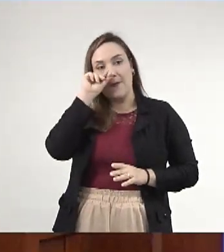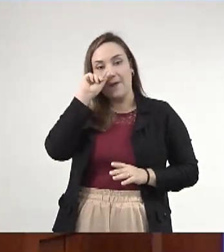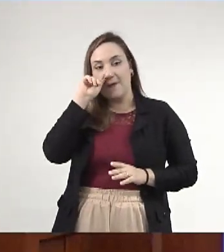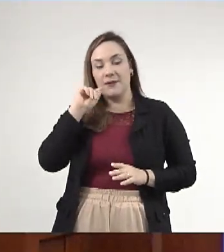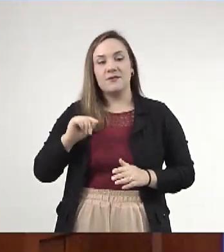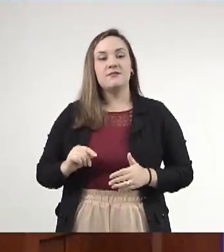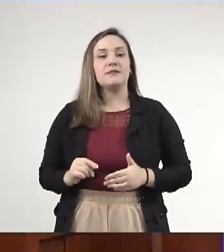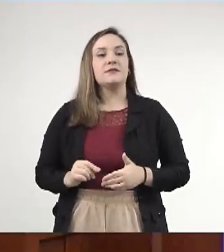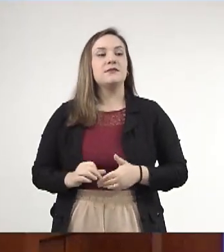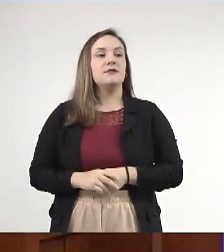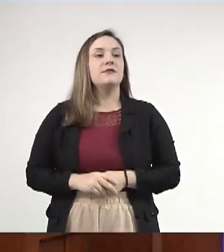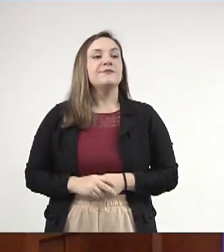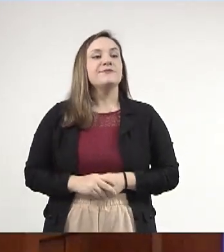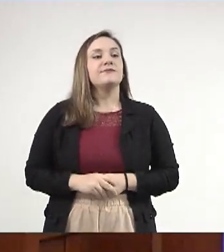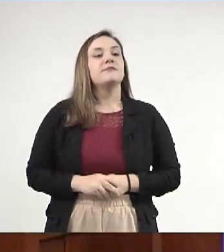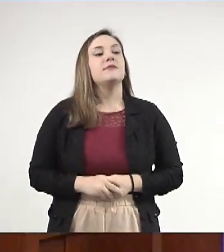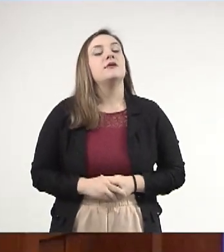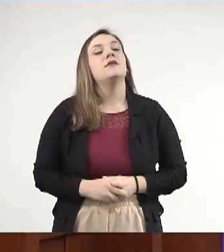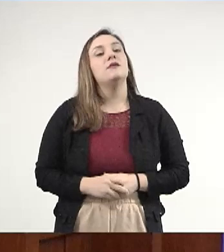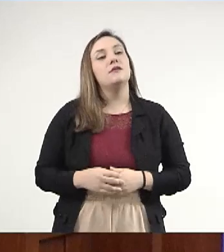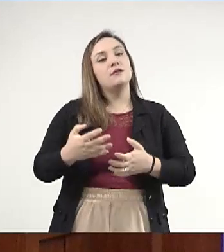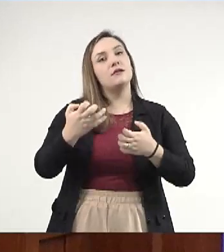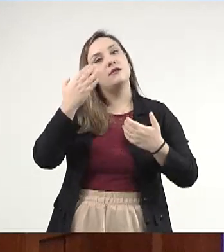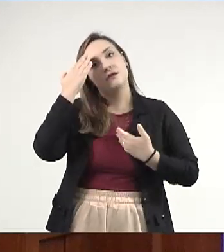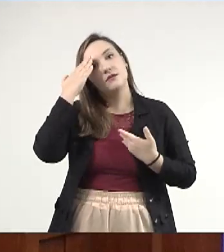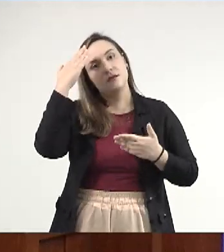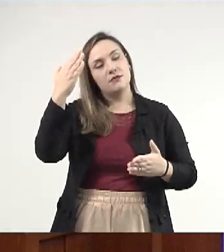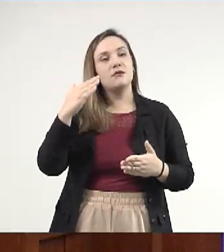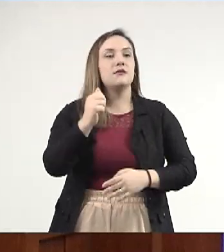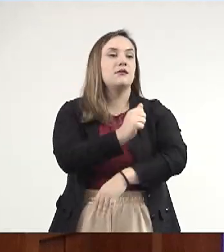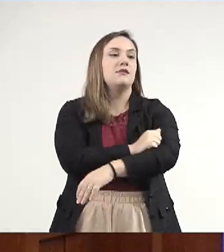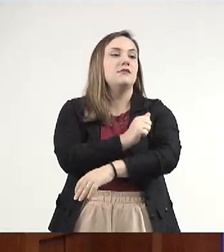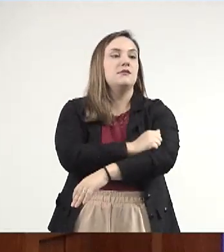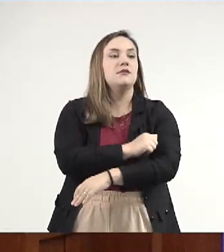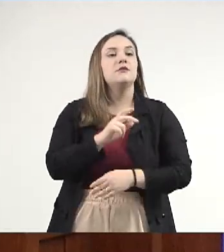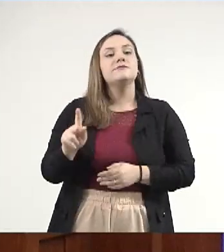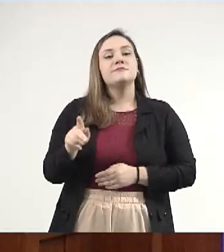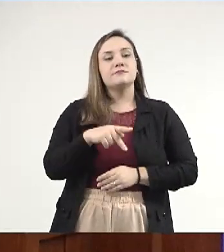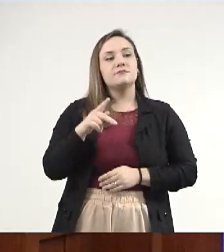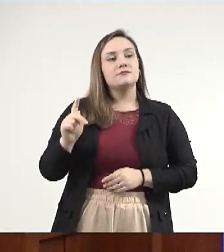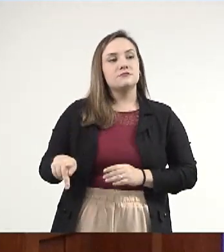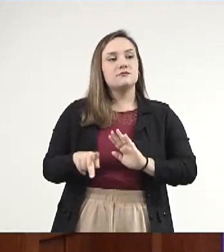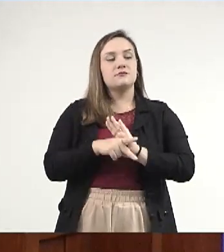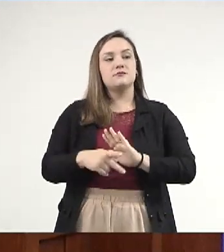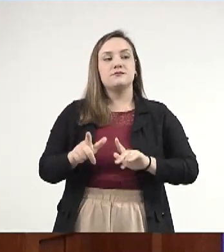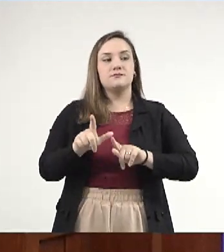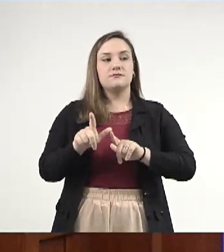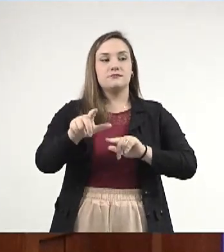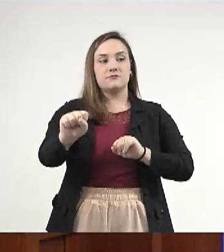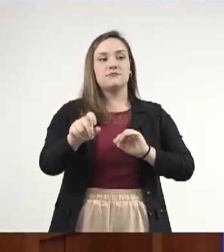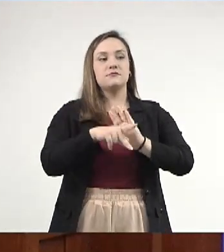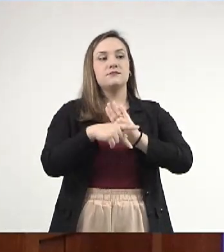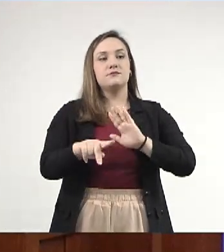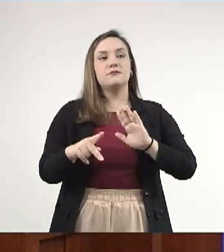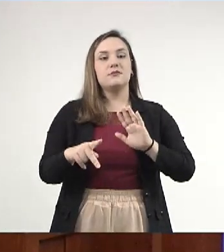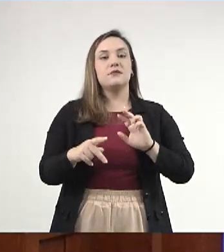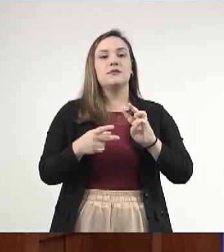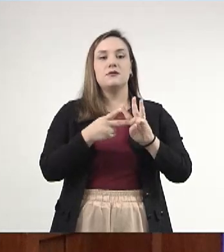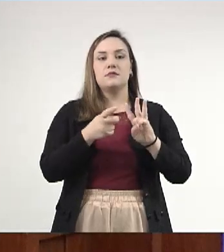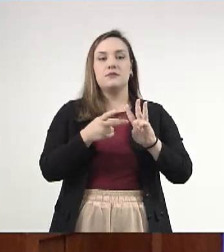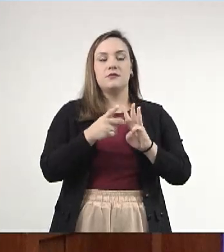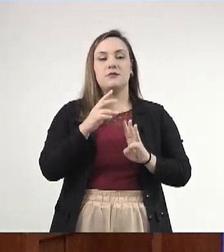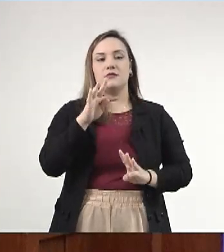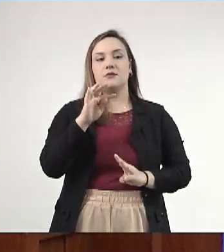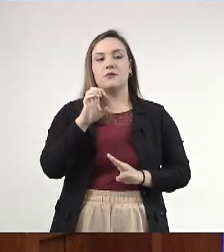registrar aqui a presença dos acadêmicos e professores do curso de licenciatura indígena